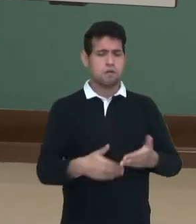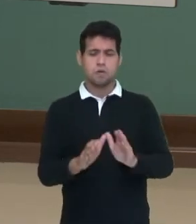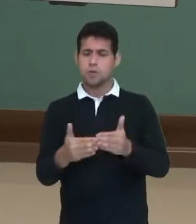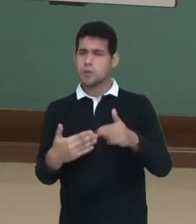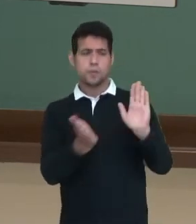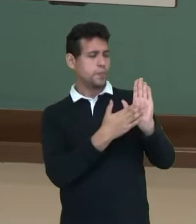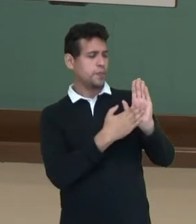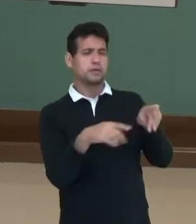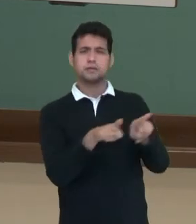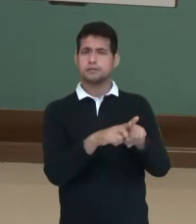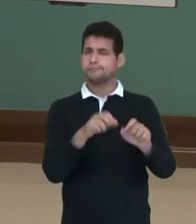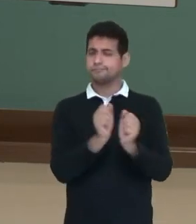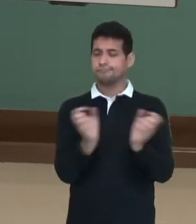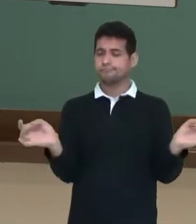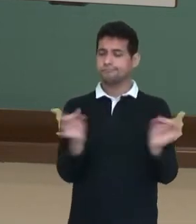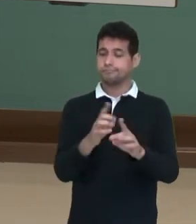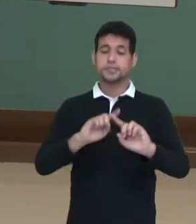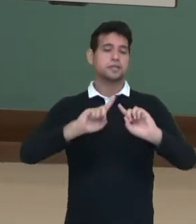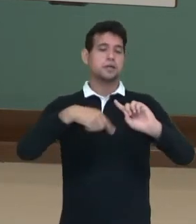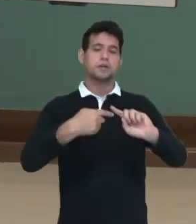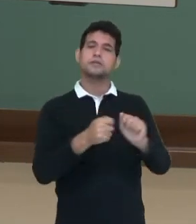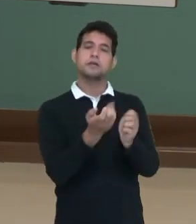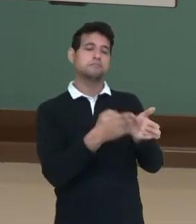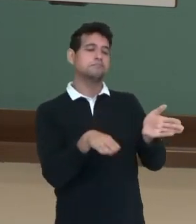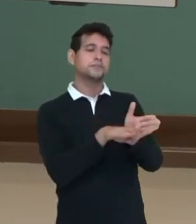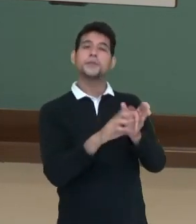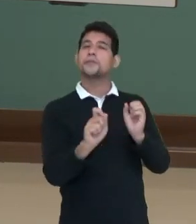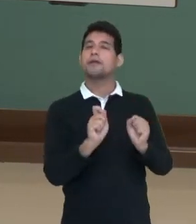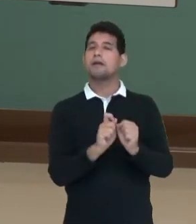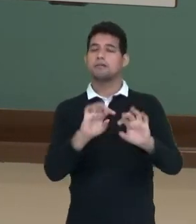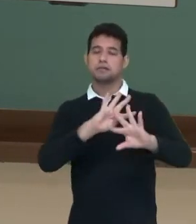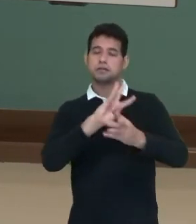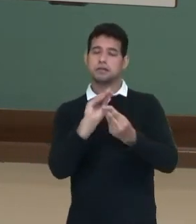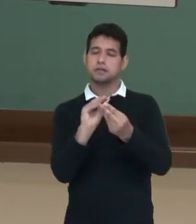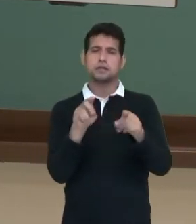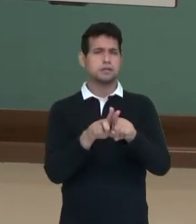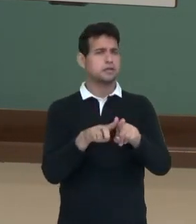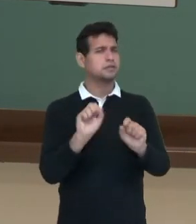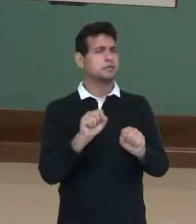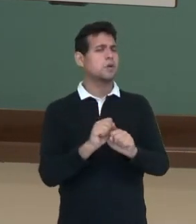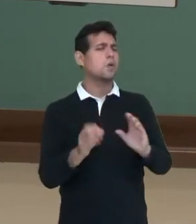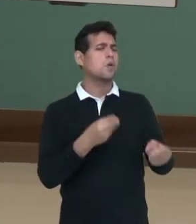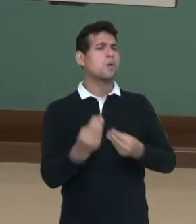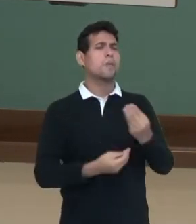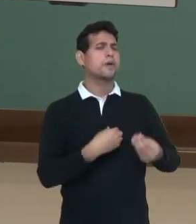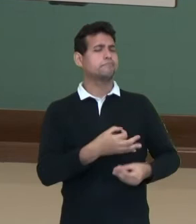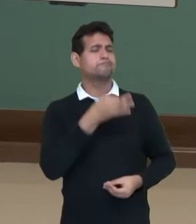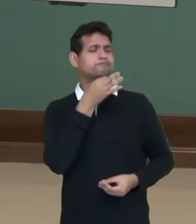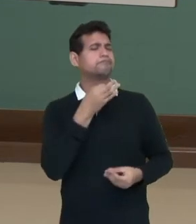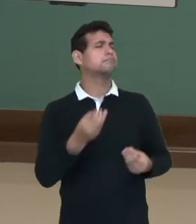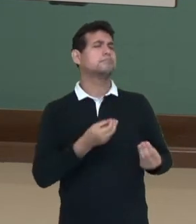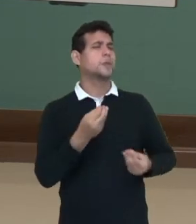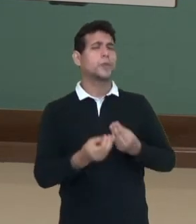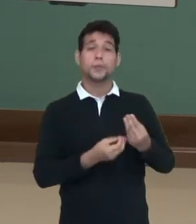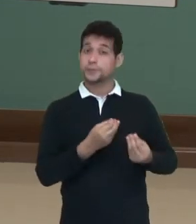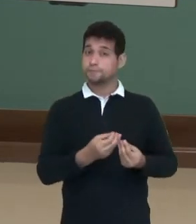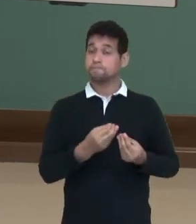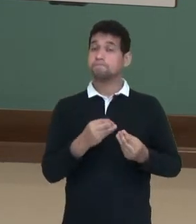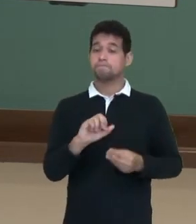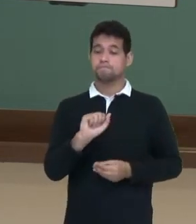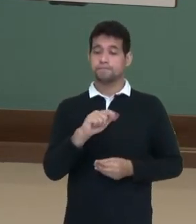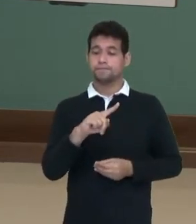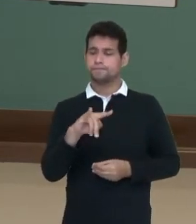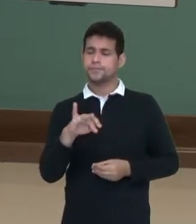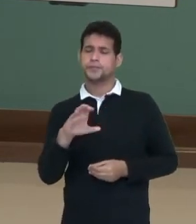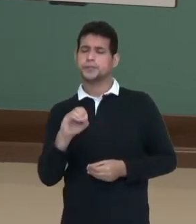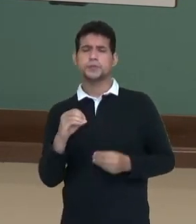propor essa discussão para que então vocês chegam aí a uma conclusão, né? Qual que deve ser a posição do ponto de apoio